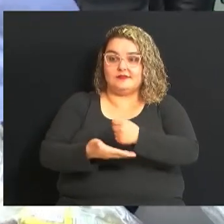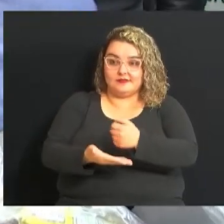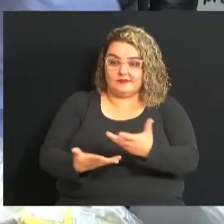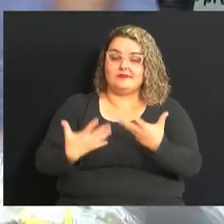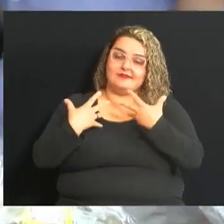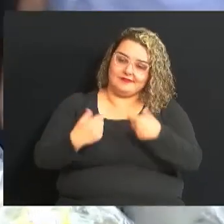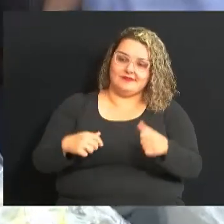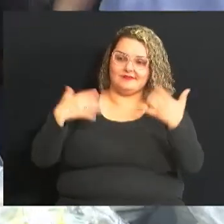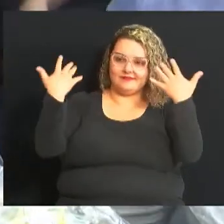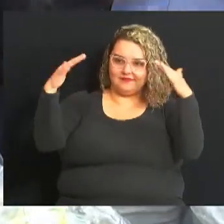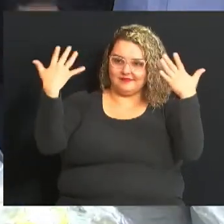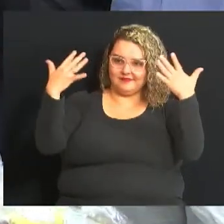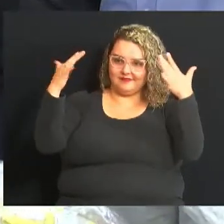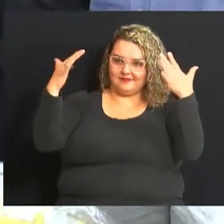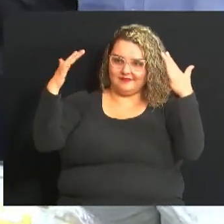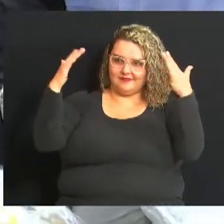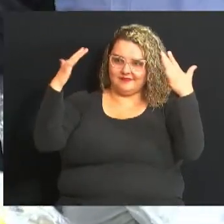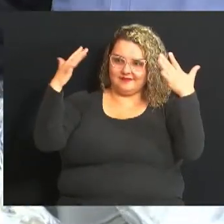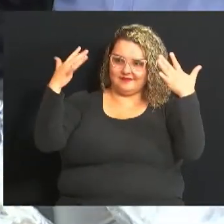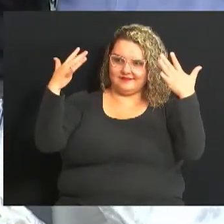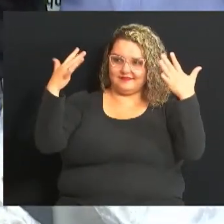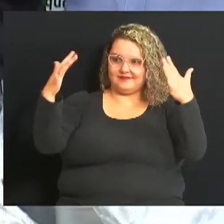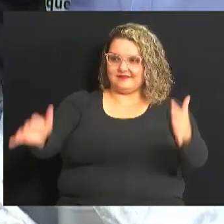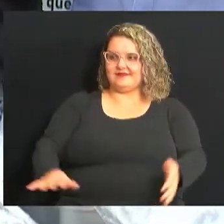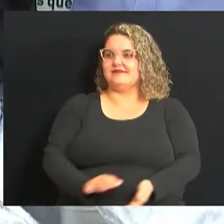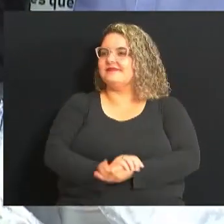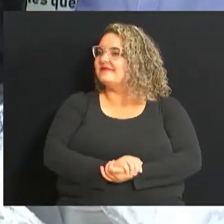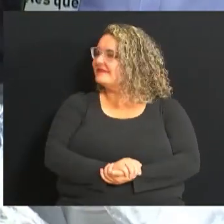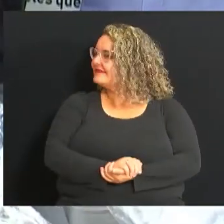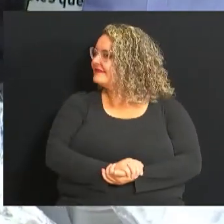salva de palmas. Agradecemos aos vereadores,